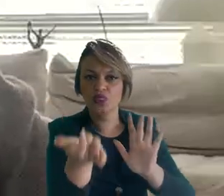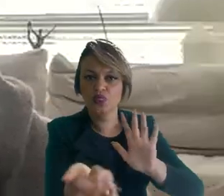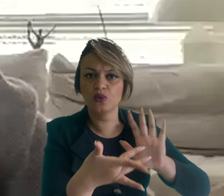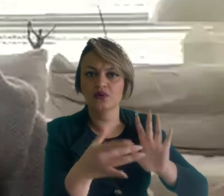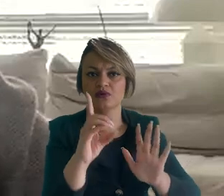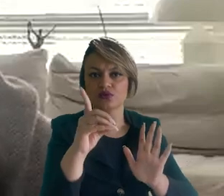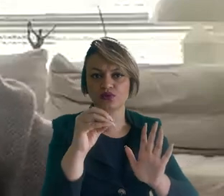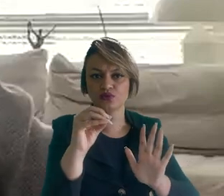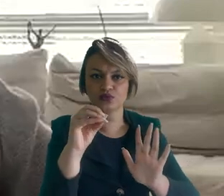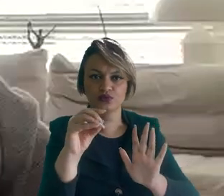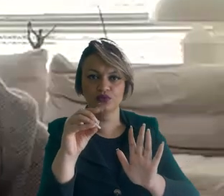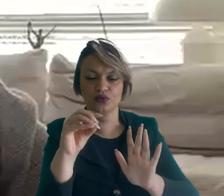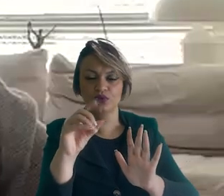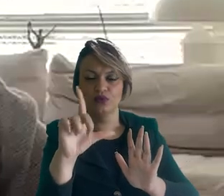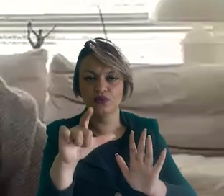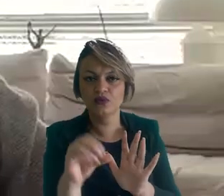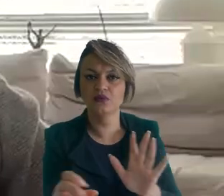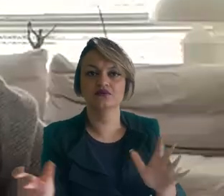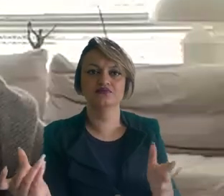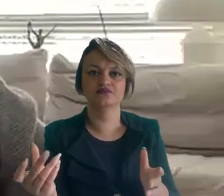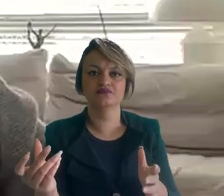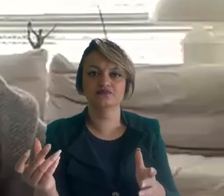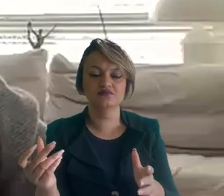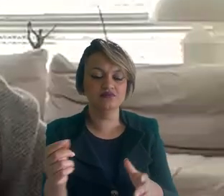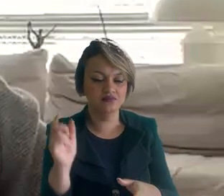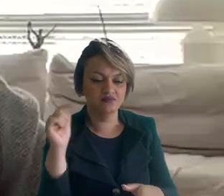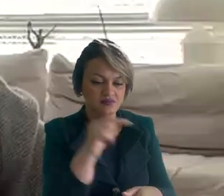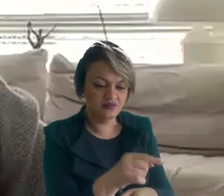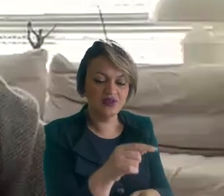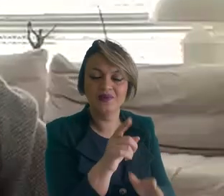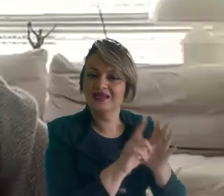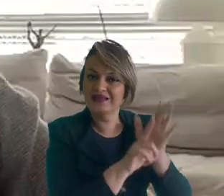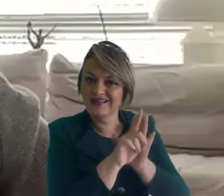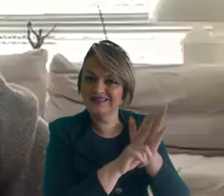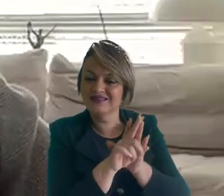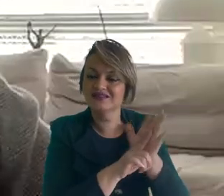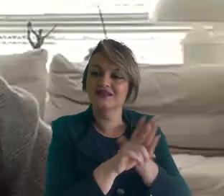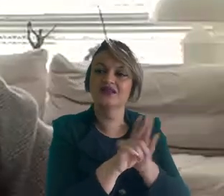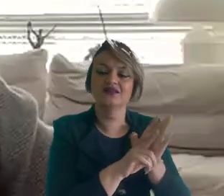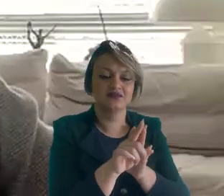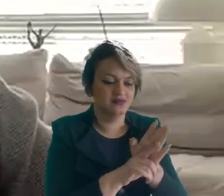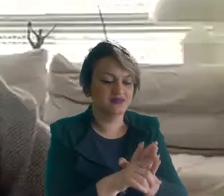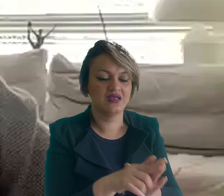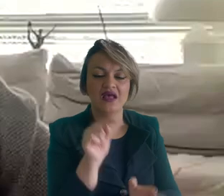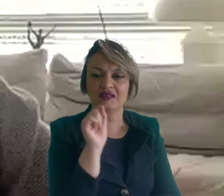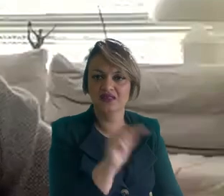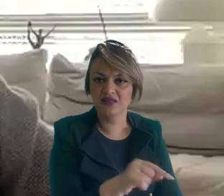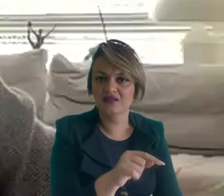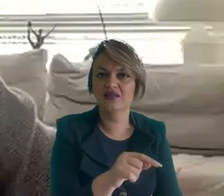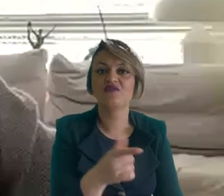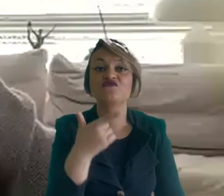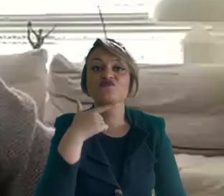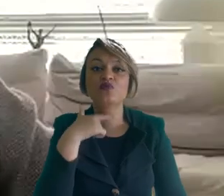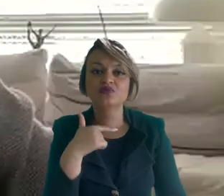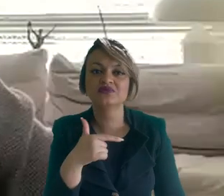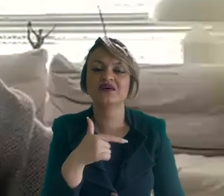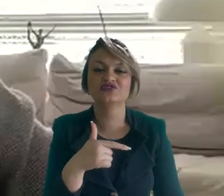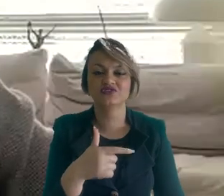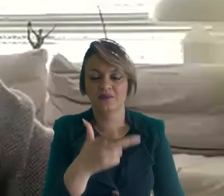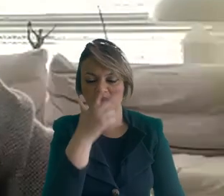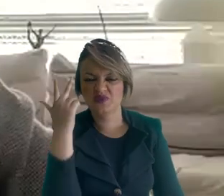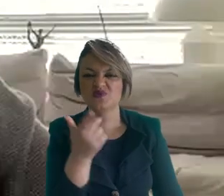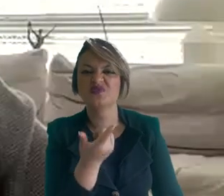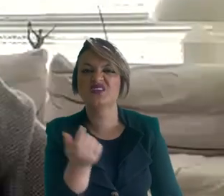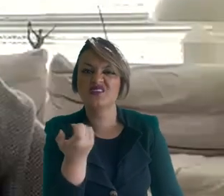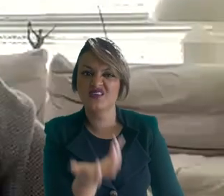Com intenção de então está analisando a abolição a vontade do